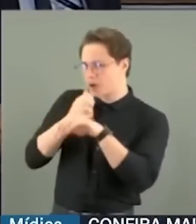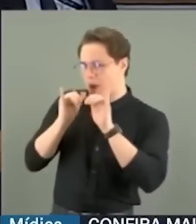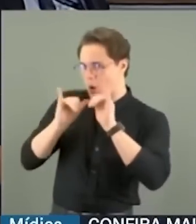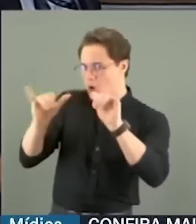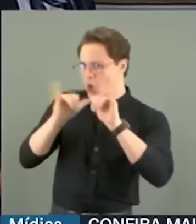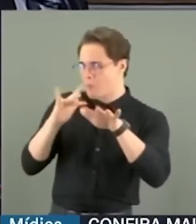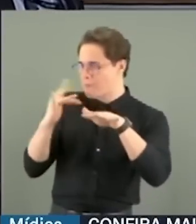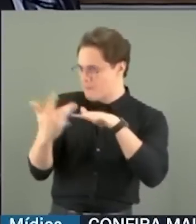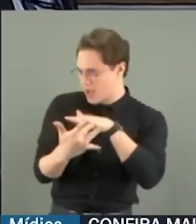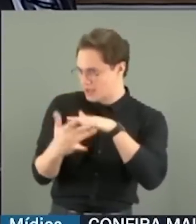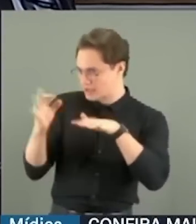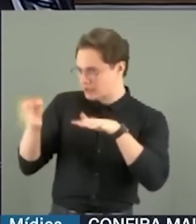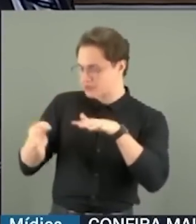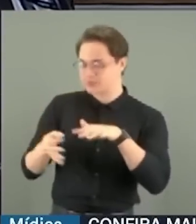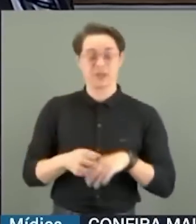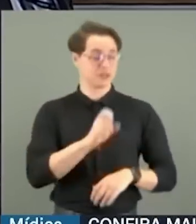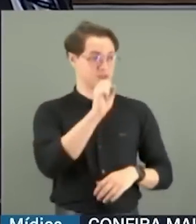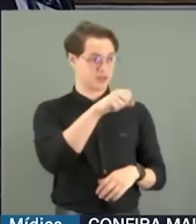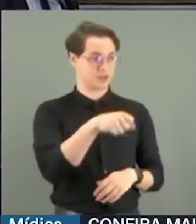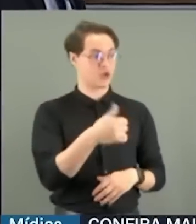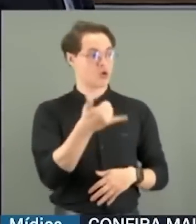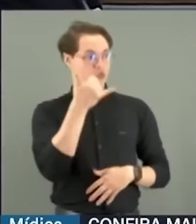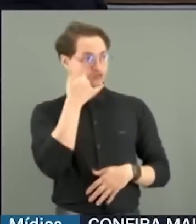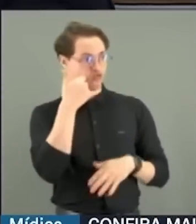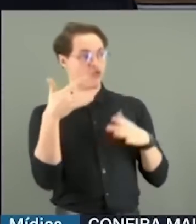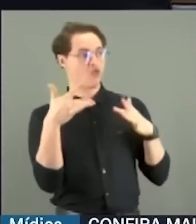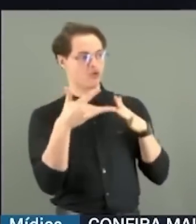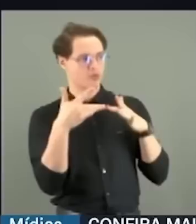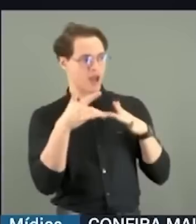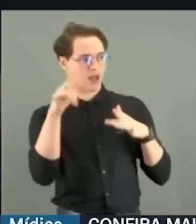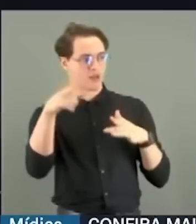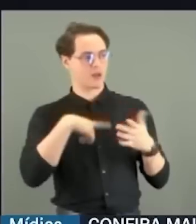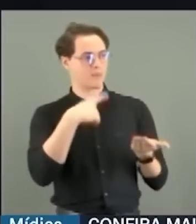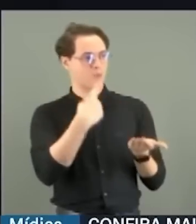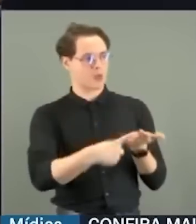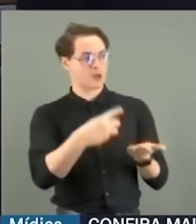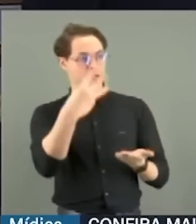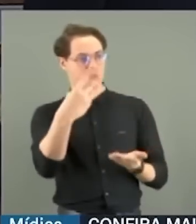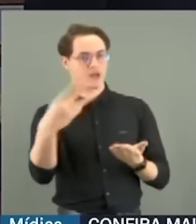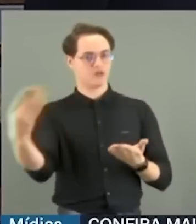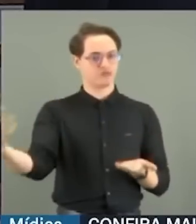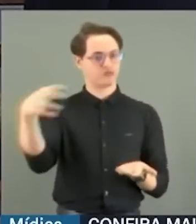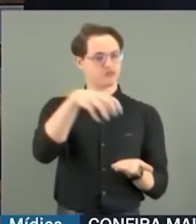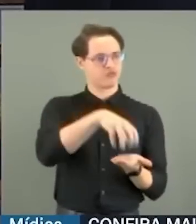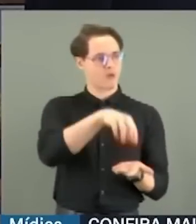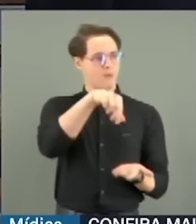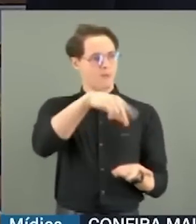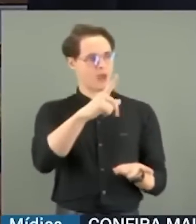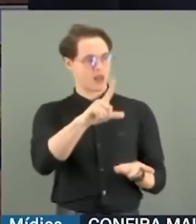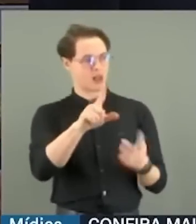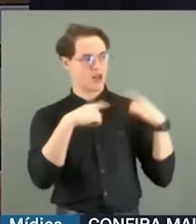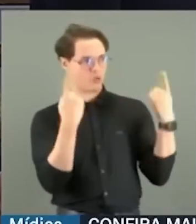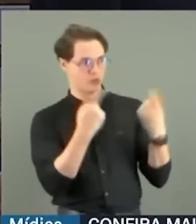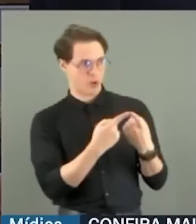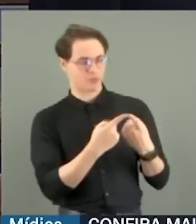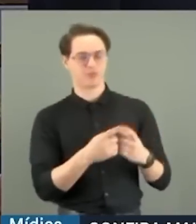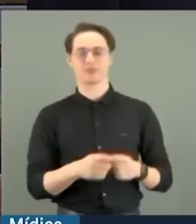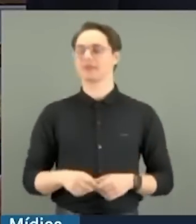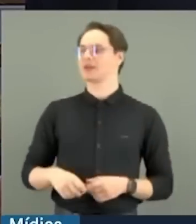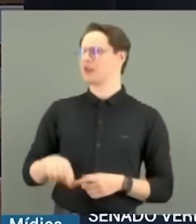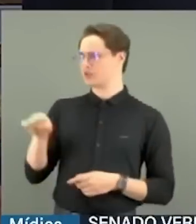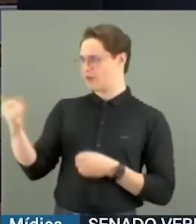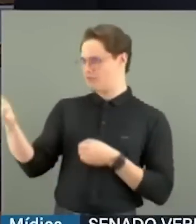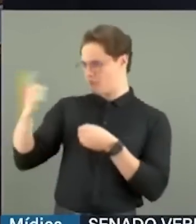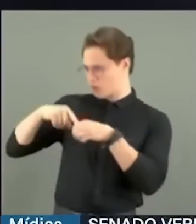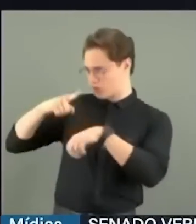falou com ele e ele disse que às 3 horas iria comparecer no PL. Pronto, aí você então volta às 3 horas. Sim, só que nesse